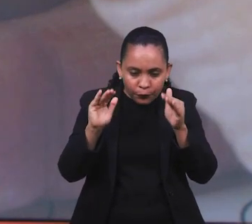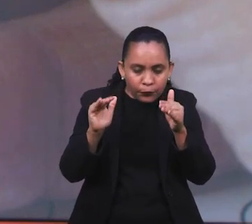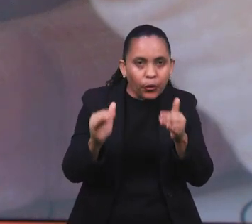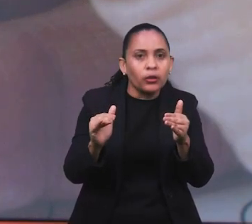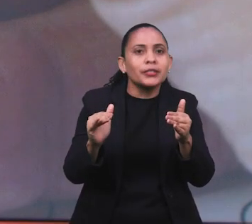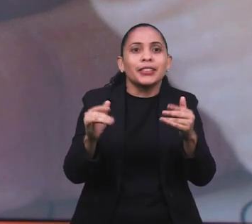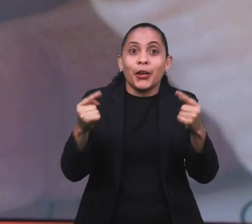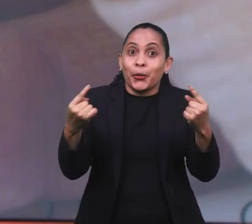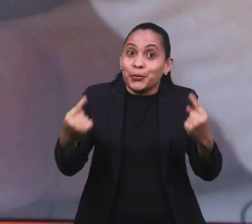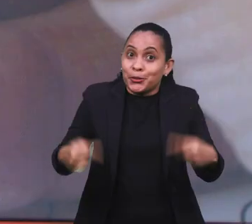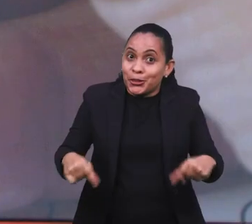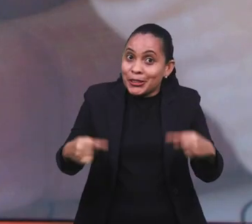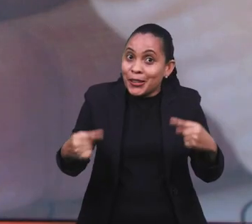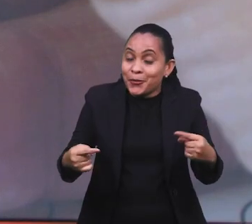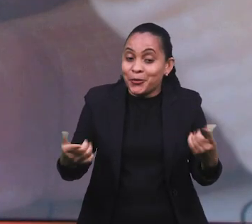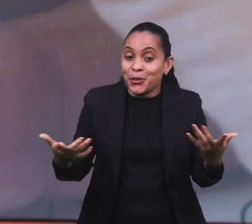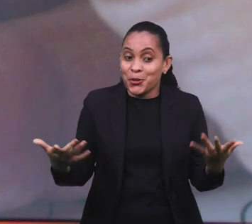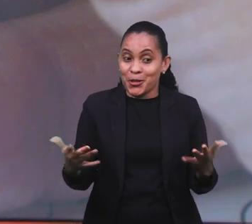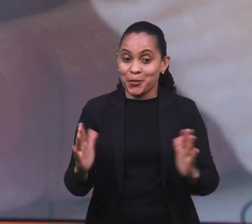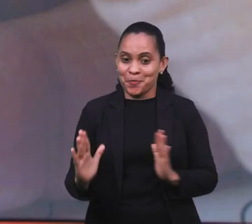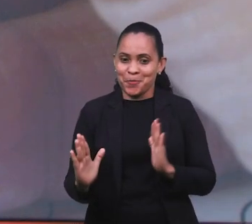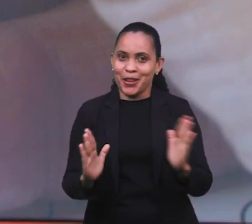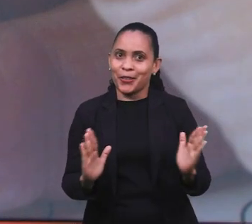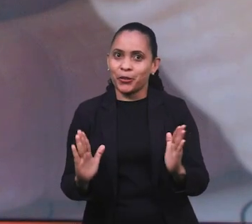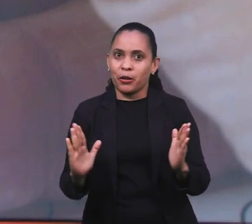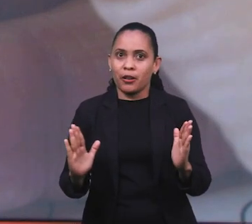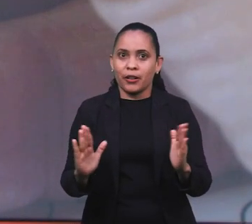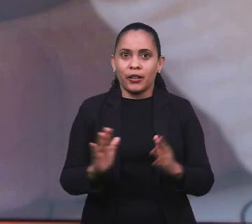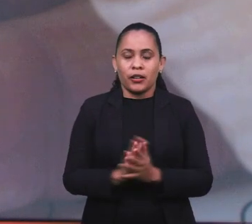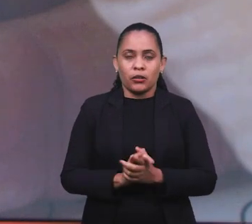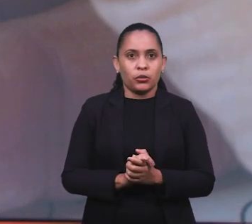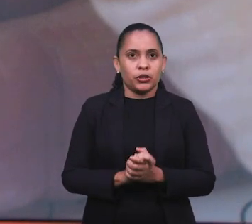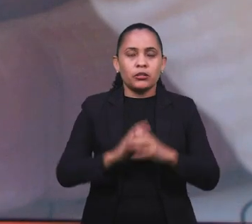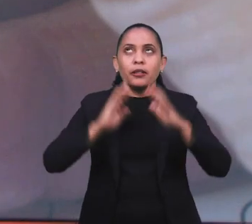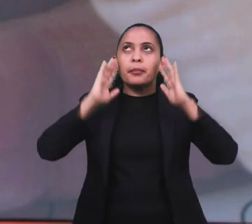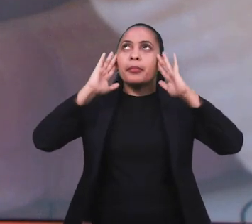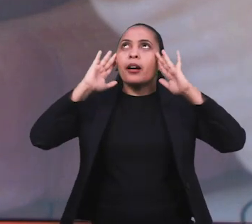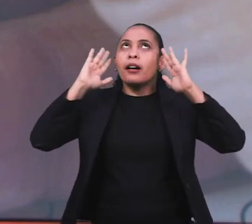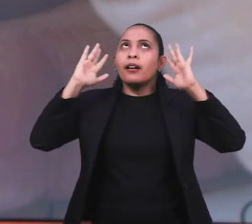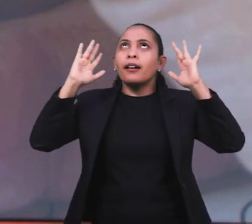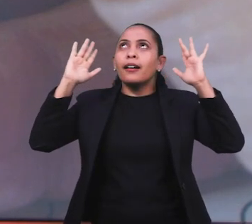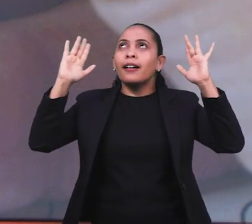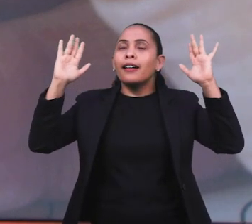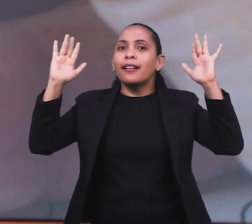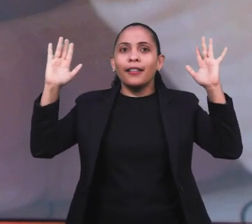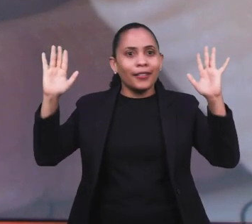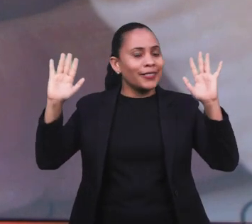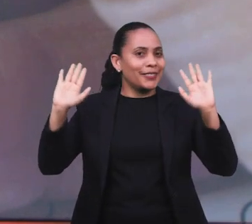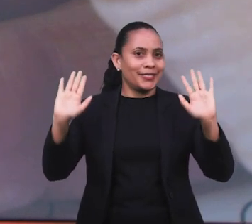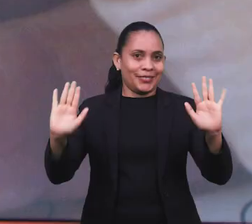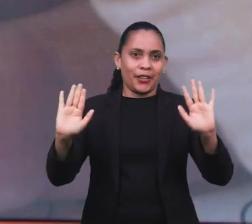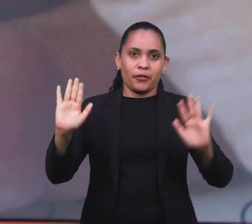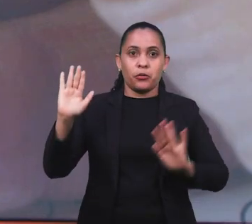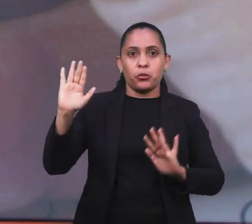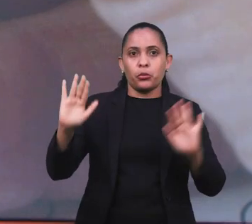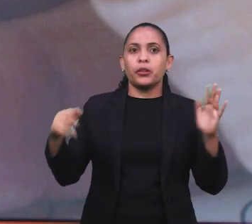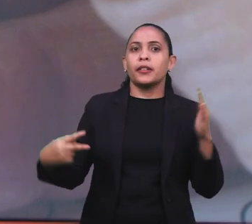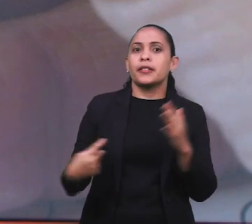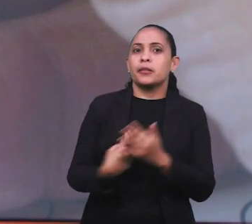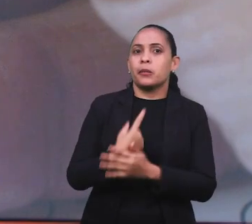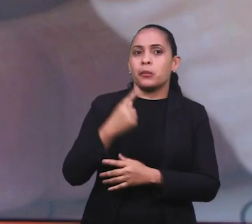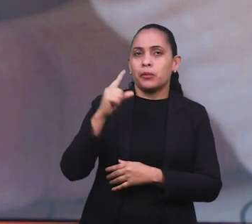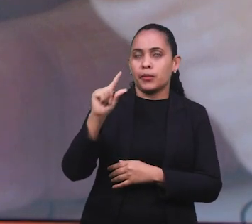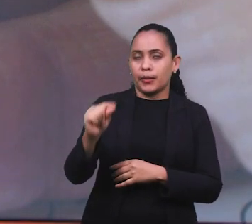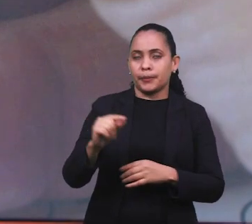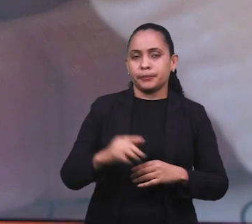dos grandes desafios dos tempos modernos, você ter concentração, tá? E isso passa por alguns